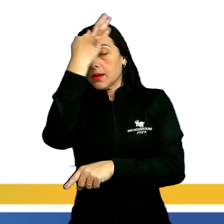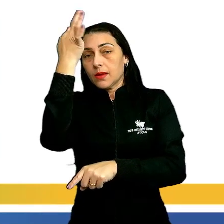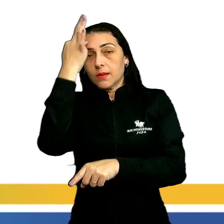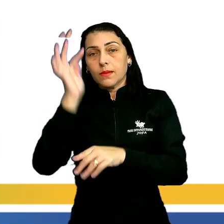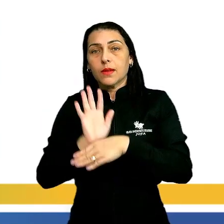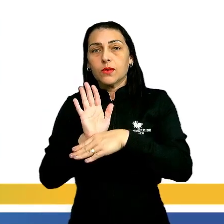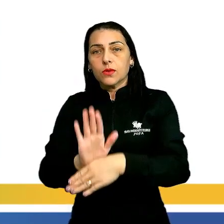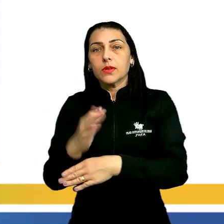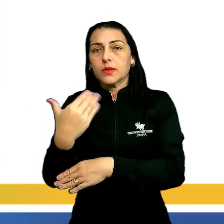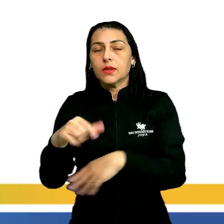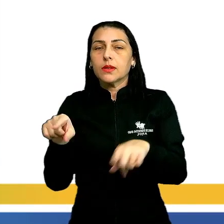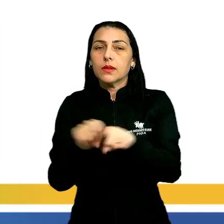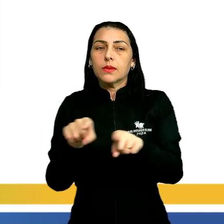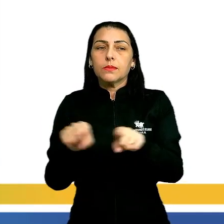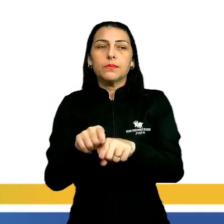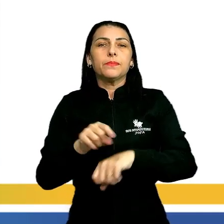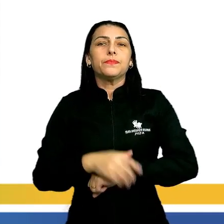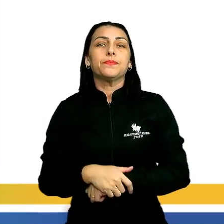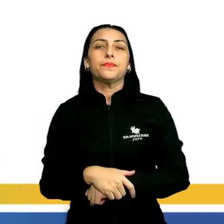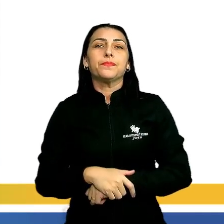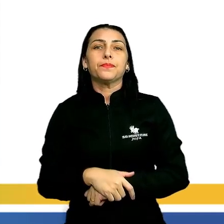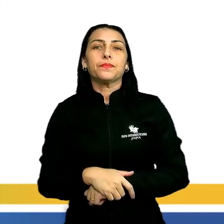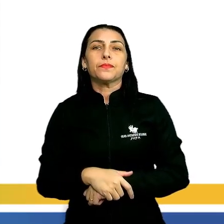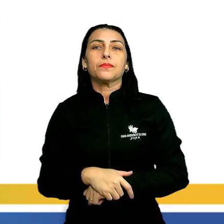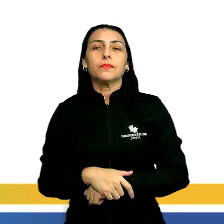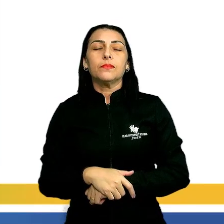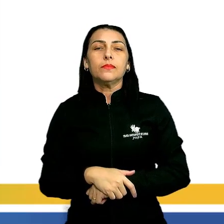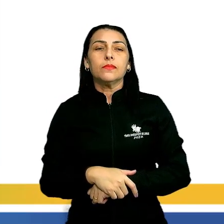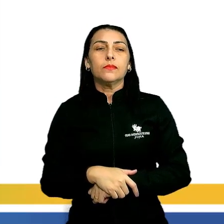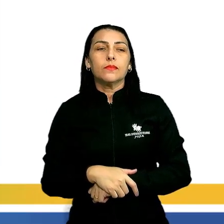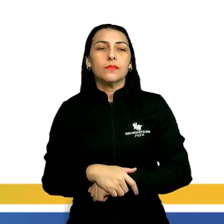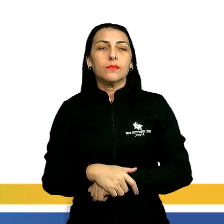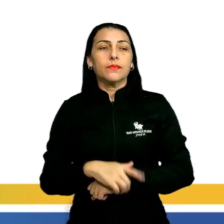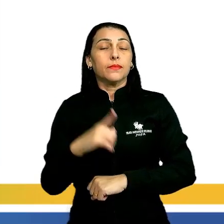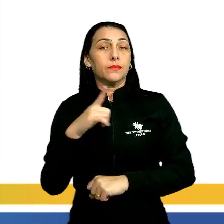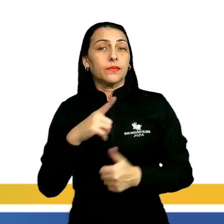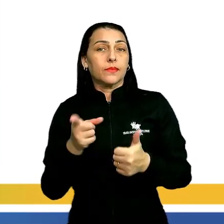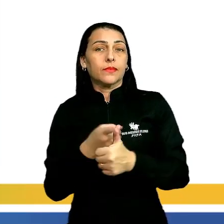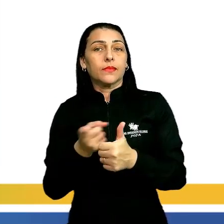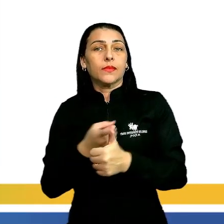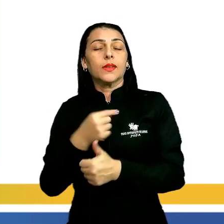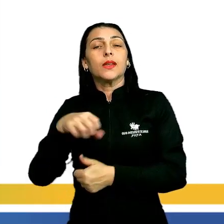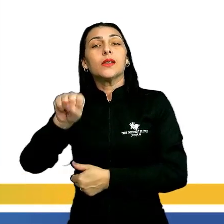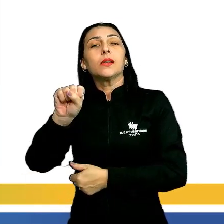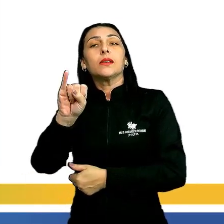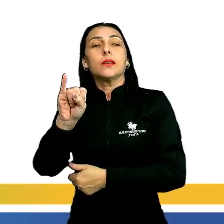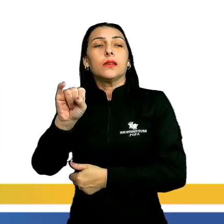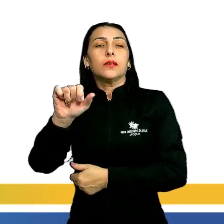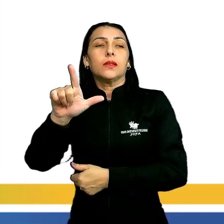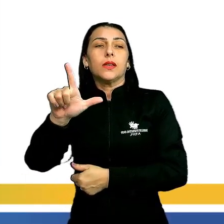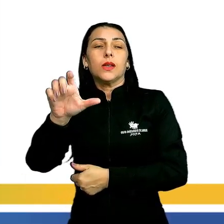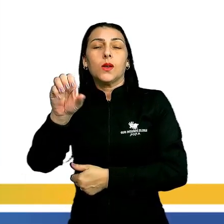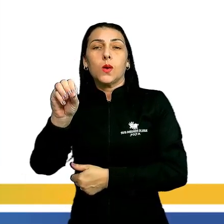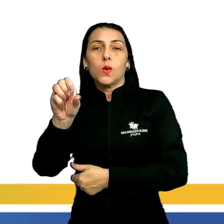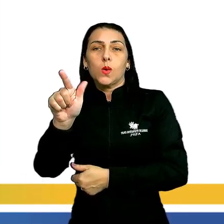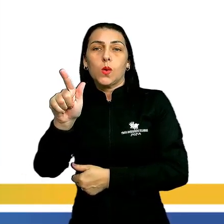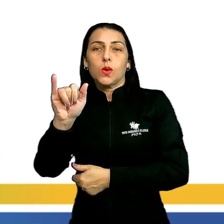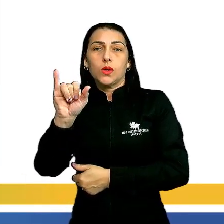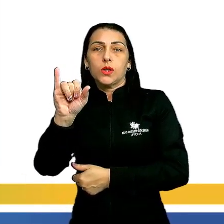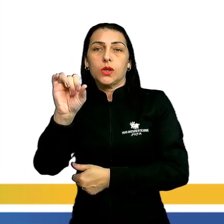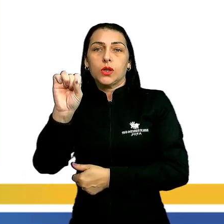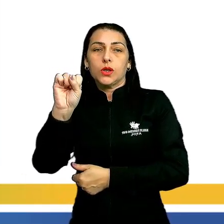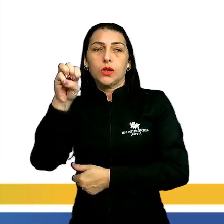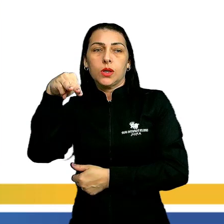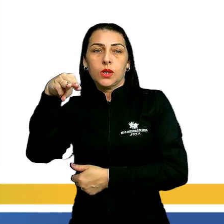ciência. Bom, então, prosseguindo, tem também o silogismo falacioso, que é aquilo que